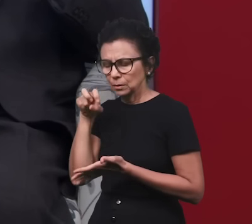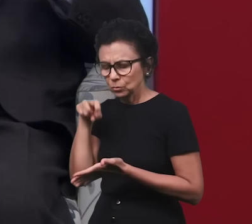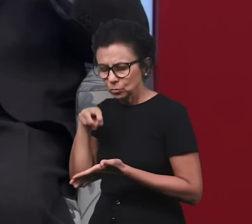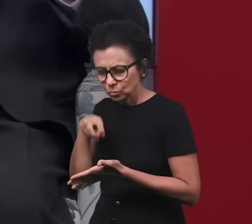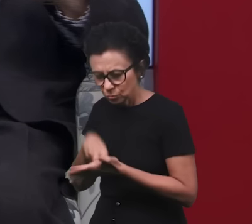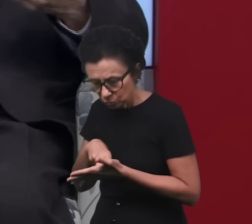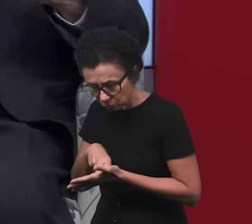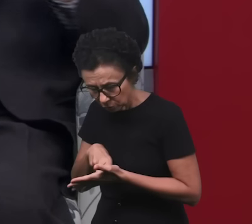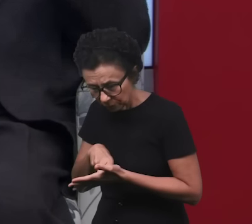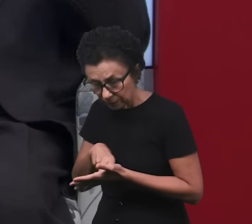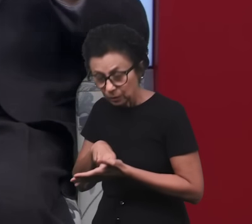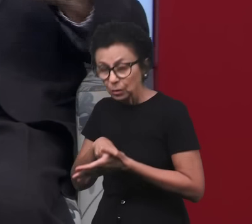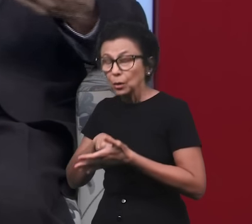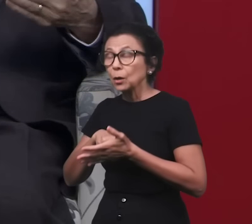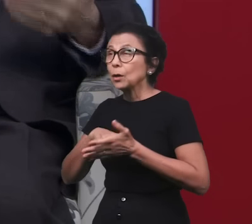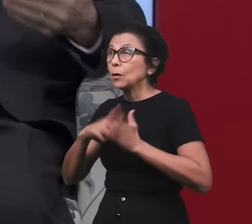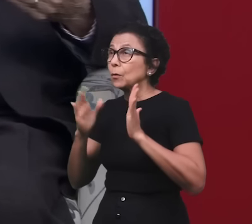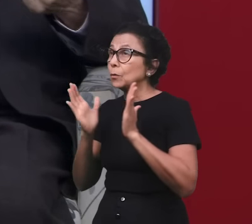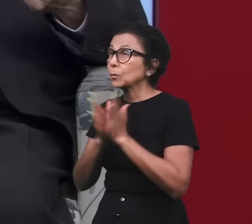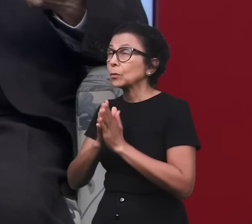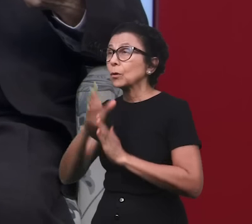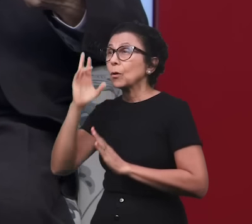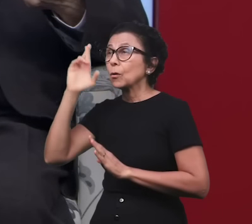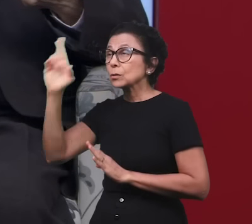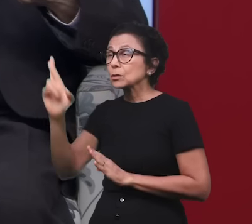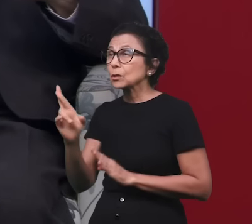se conferia o entendimento dele.